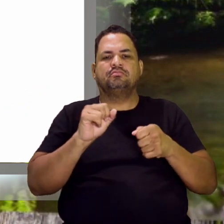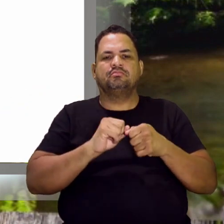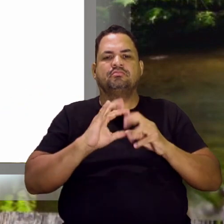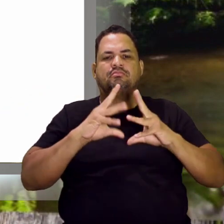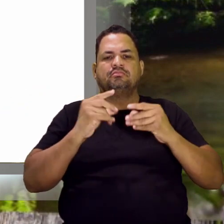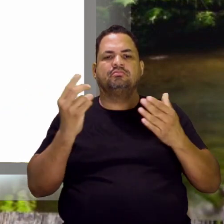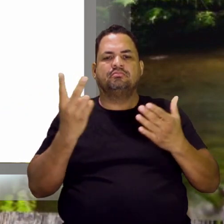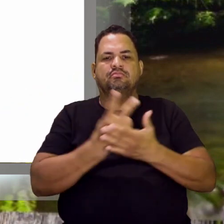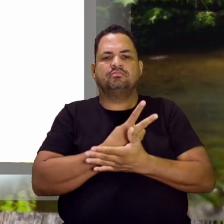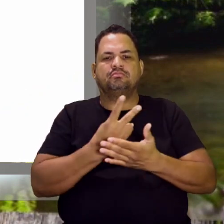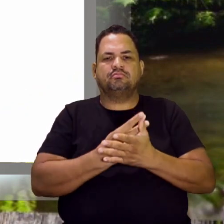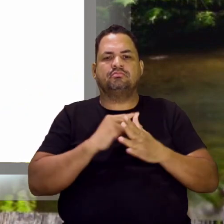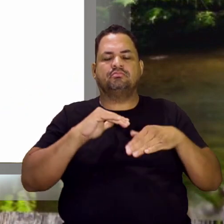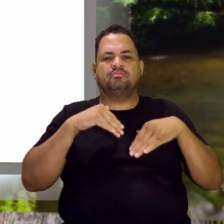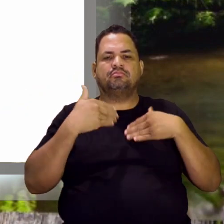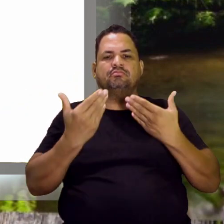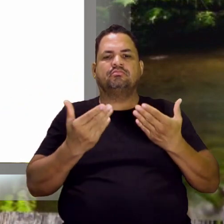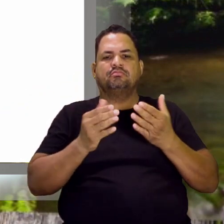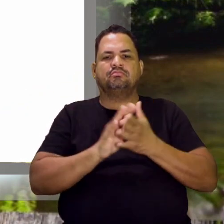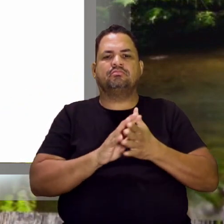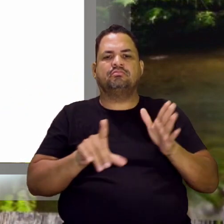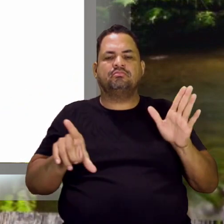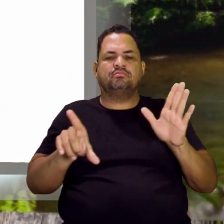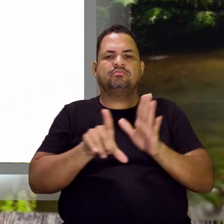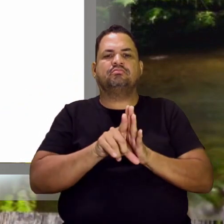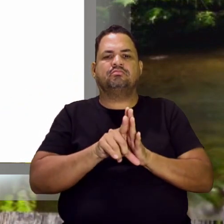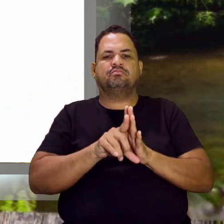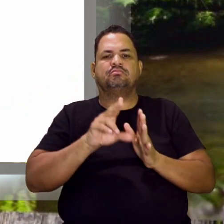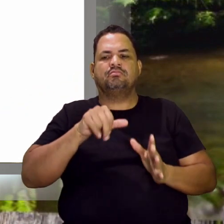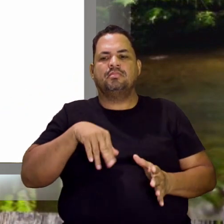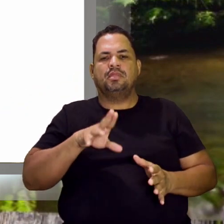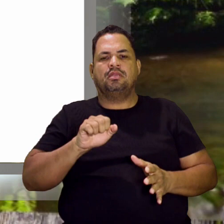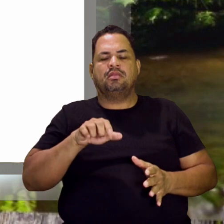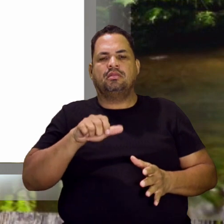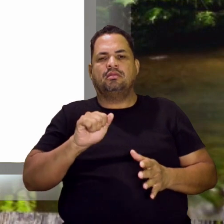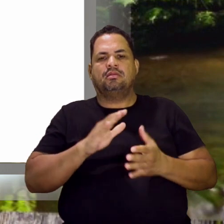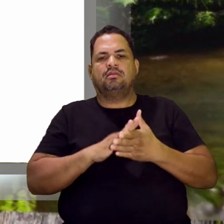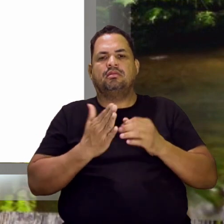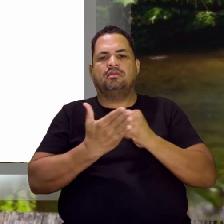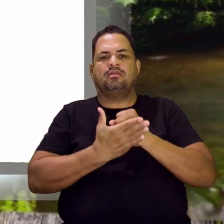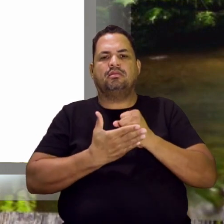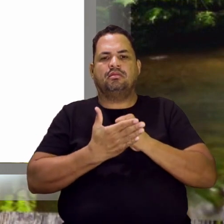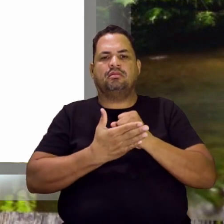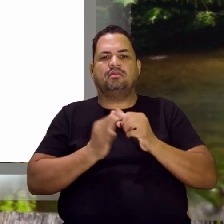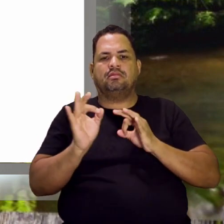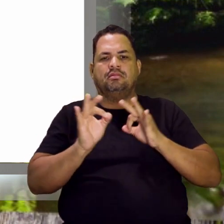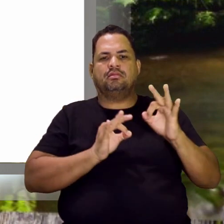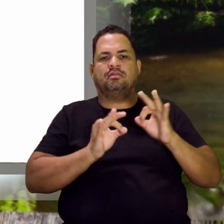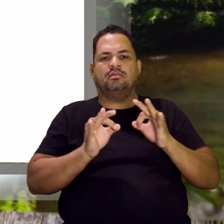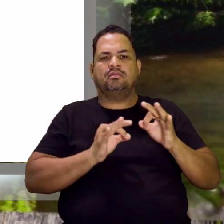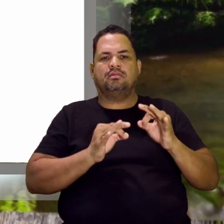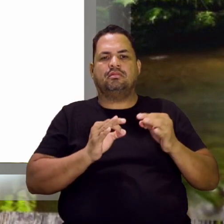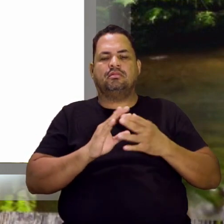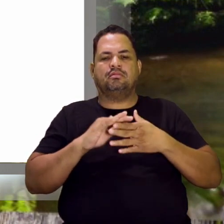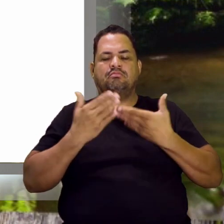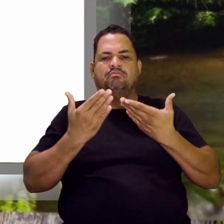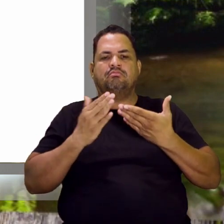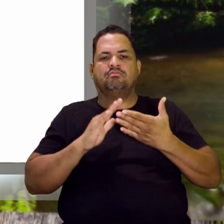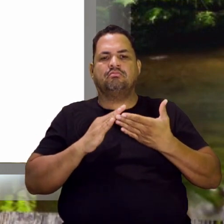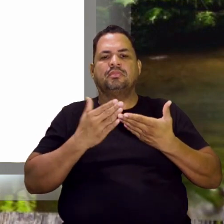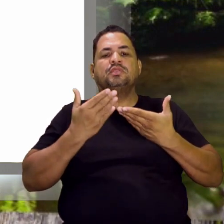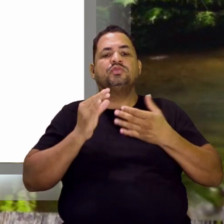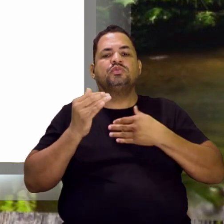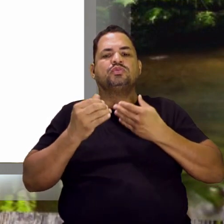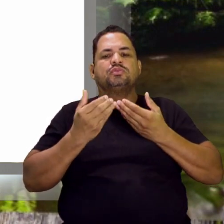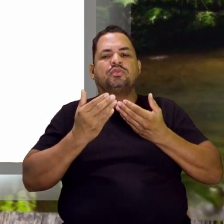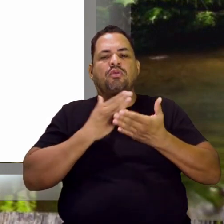Então, quando diz as leis de Mendel, elas são basicamente as leis que regem a questão da hereditariedade.